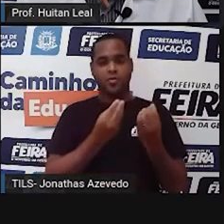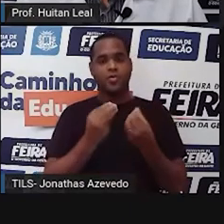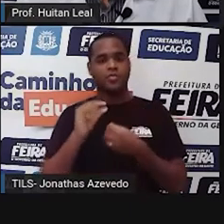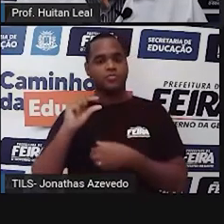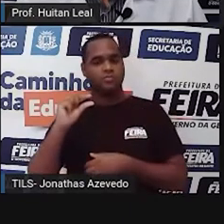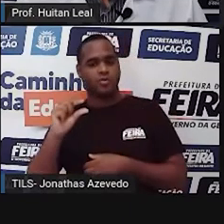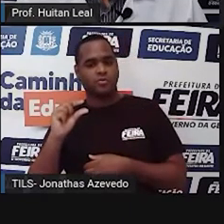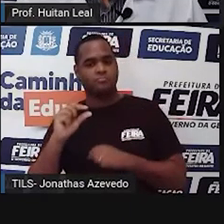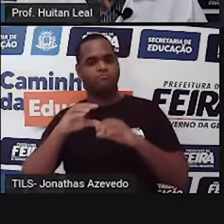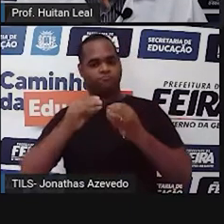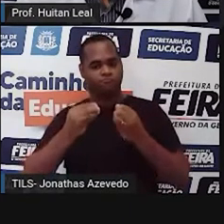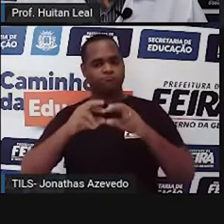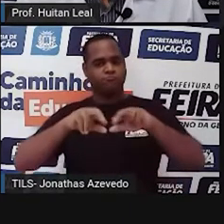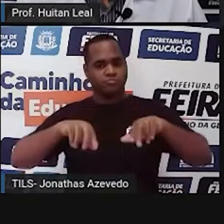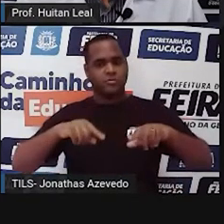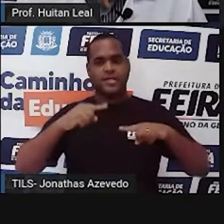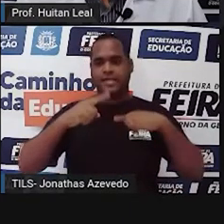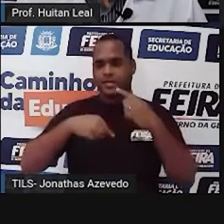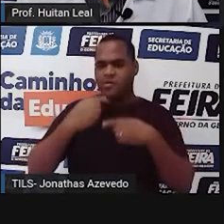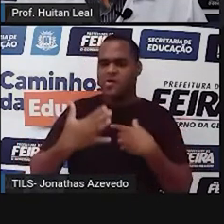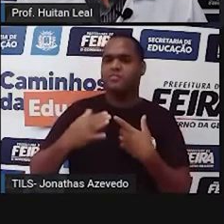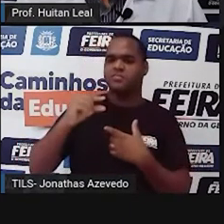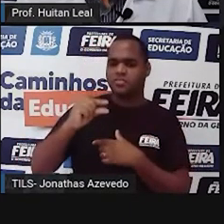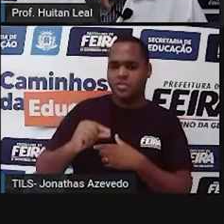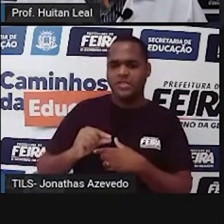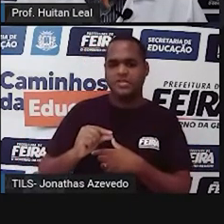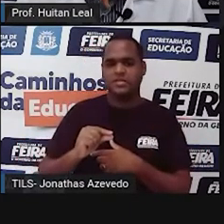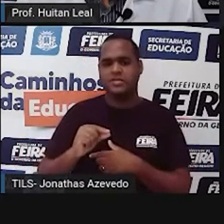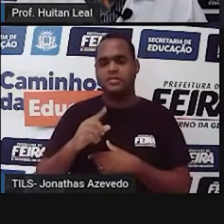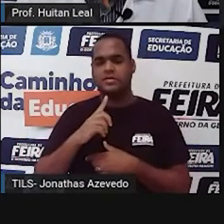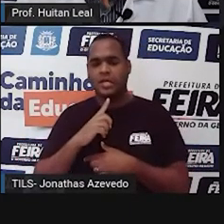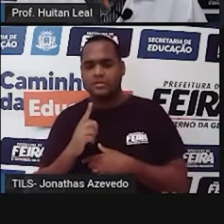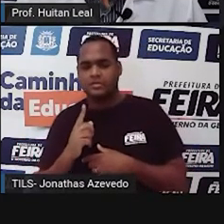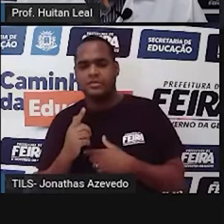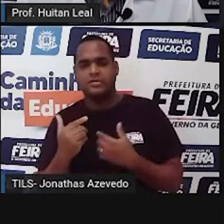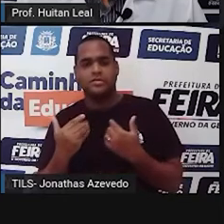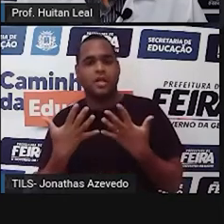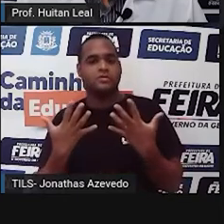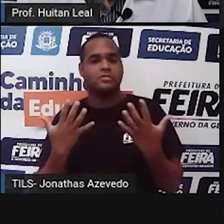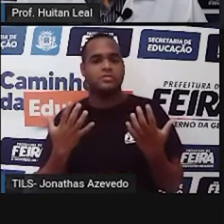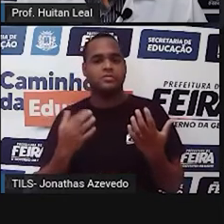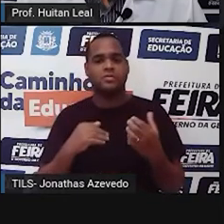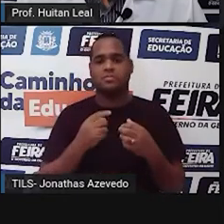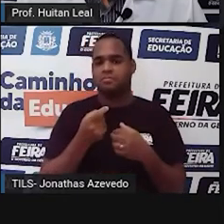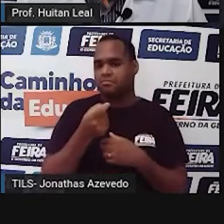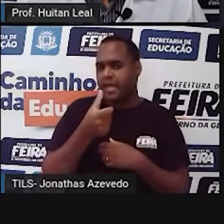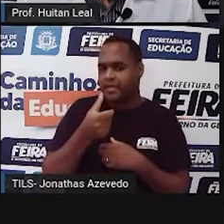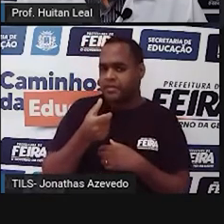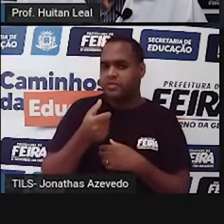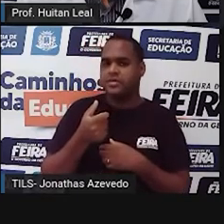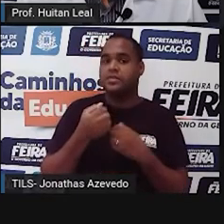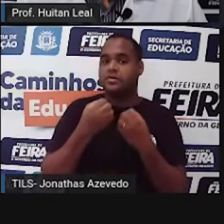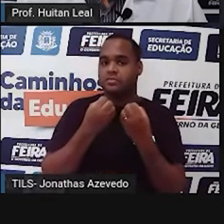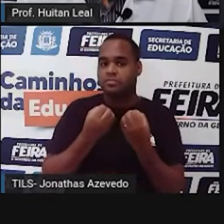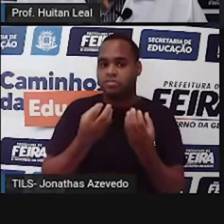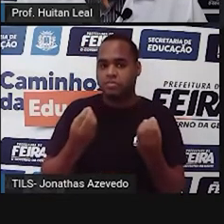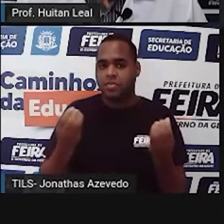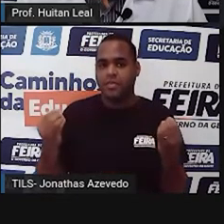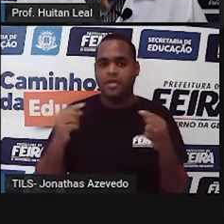muito, pouco, bastante, depois, menos, tão, tanto, quase,